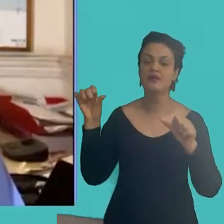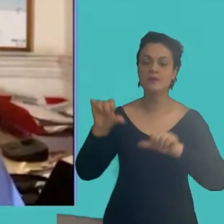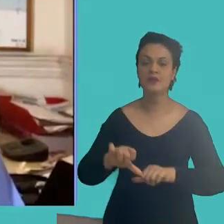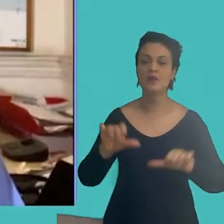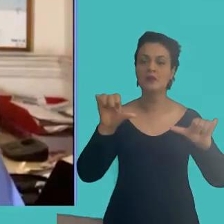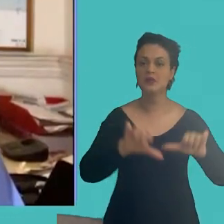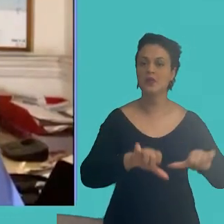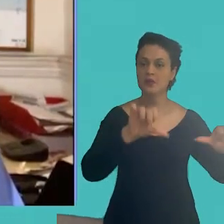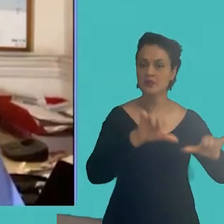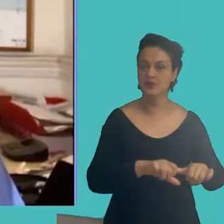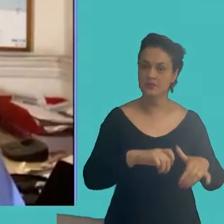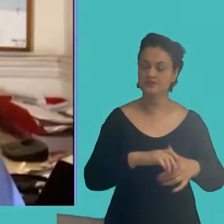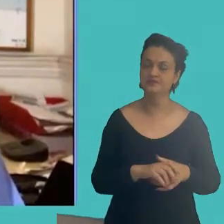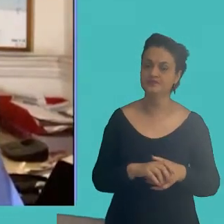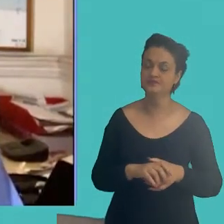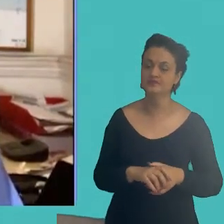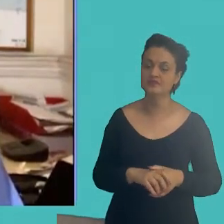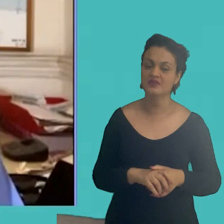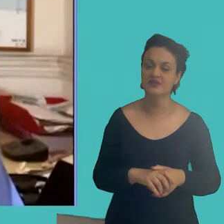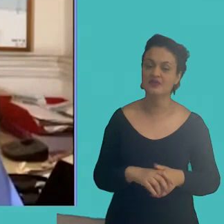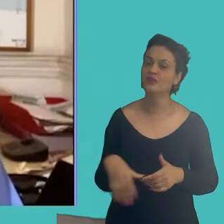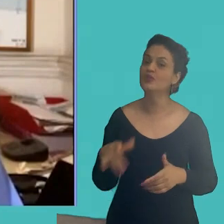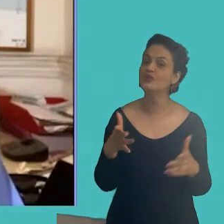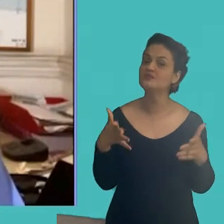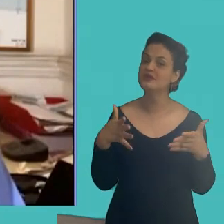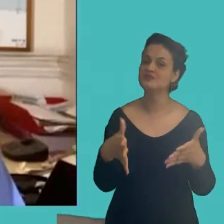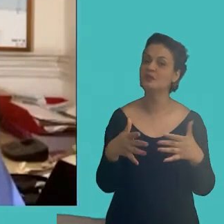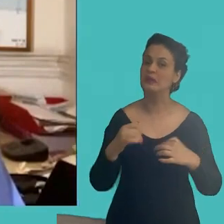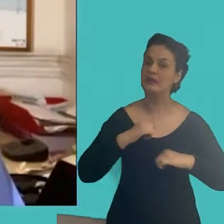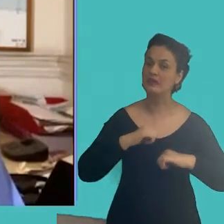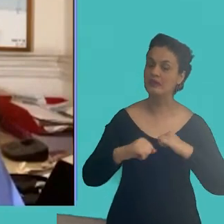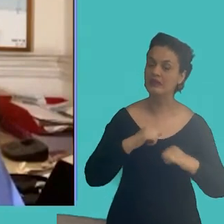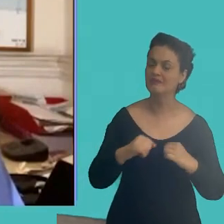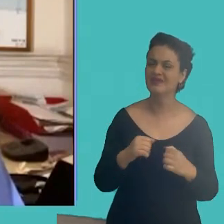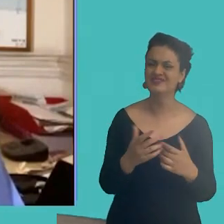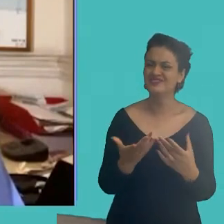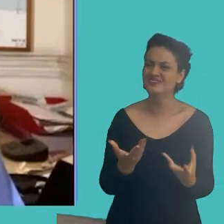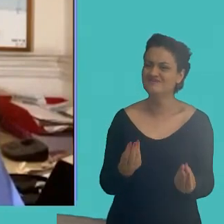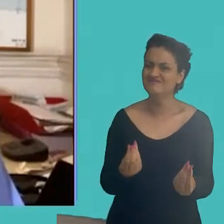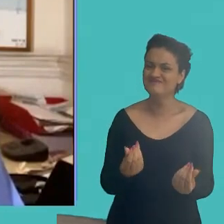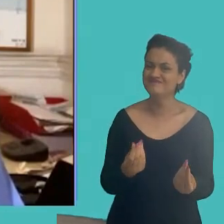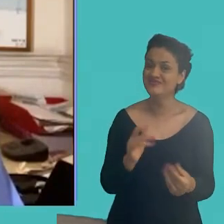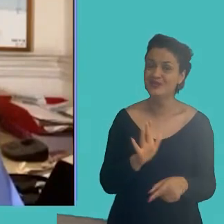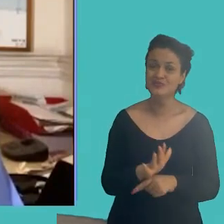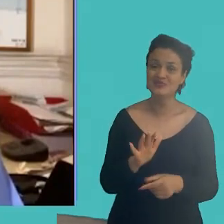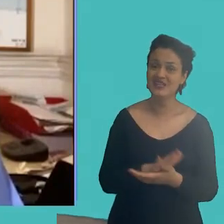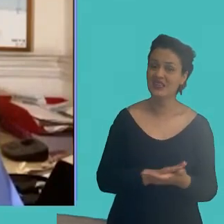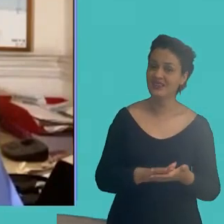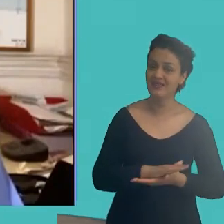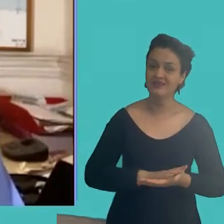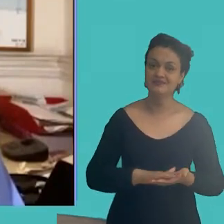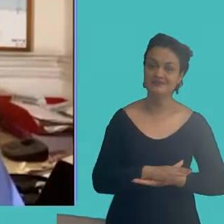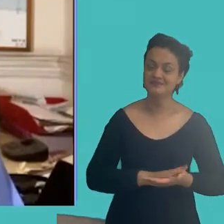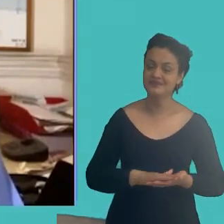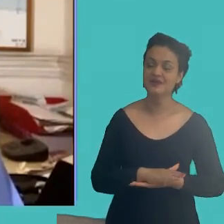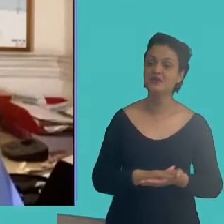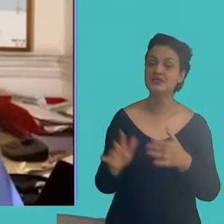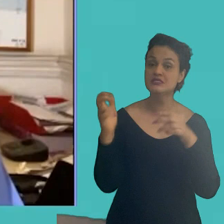Nós nos deixamos envolver numa série de debates inúteis. O mais recente deles, quando a gente fala de vacinação,